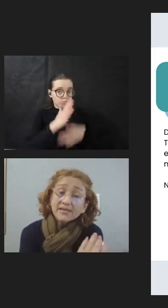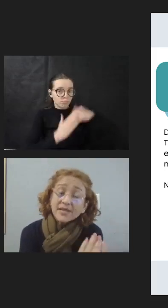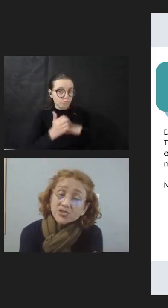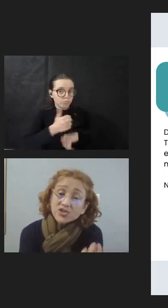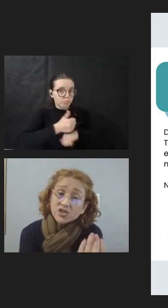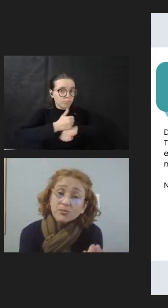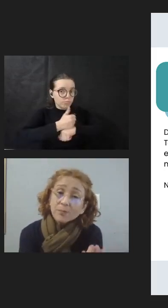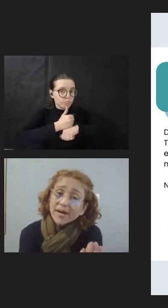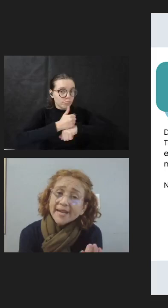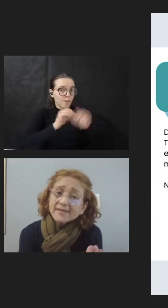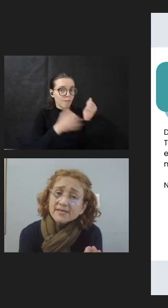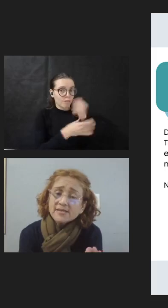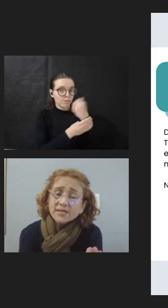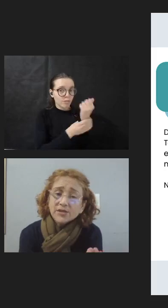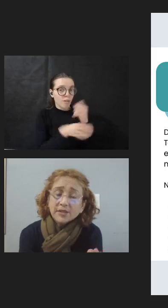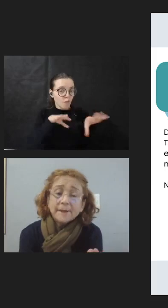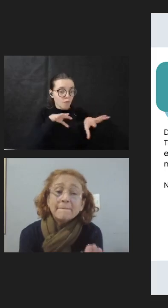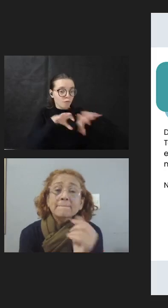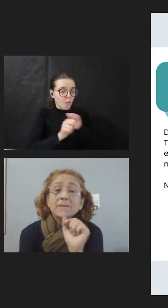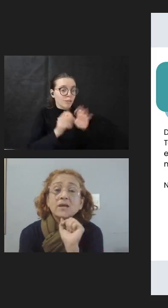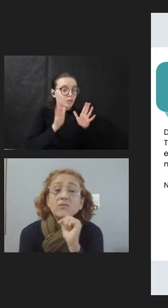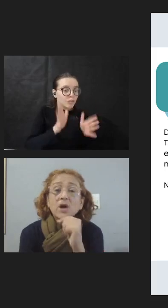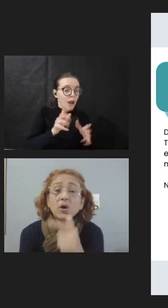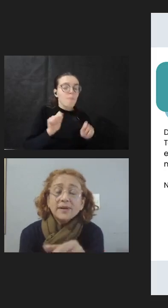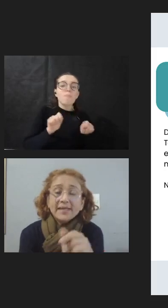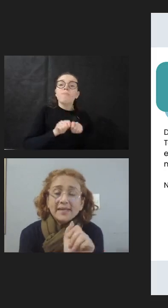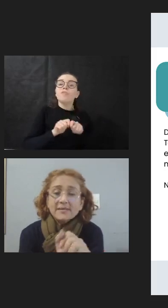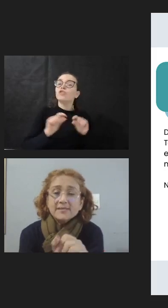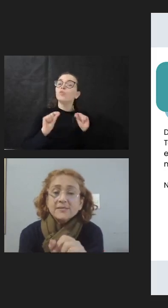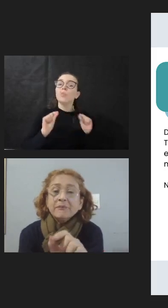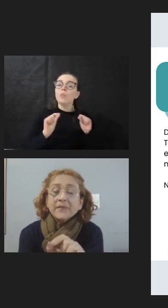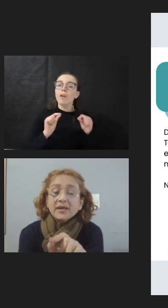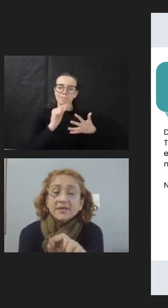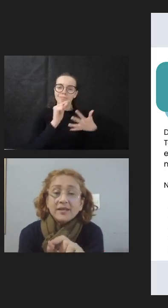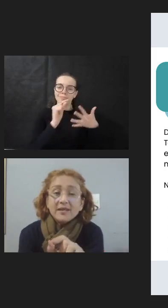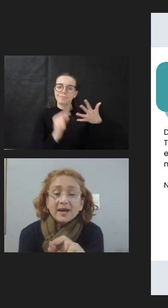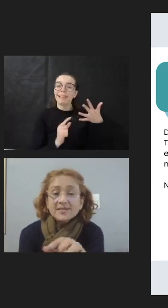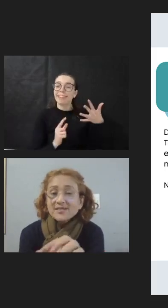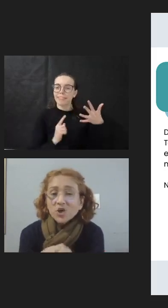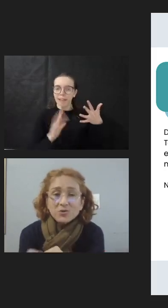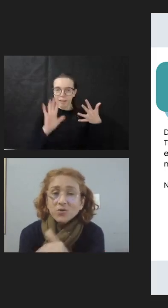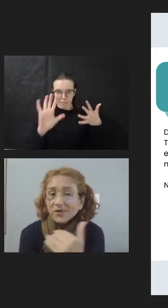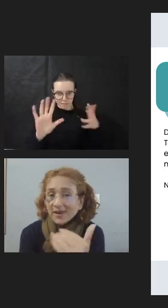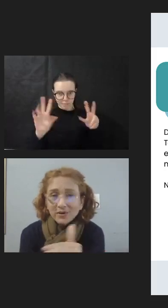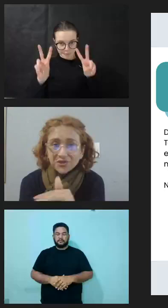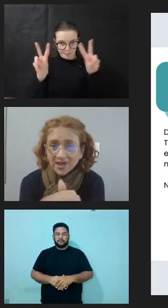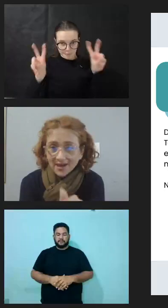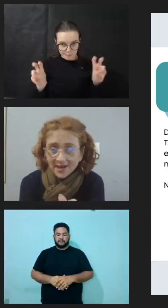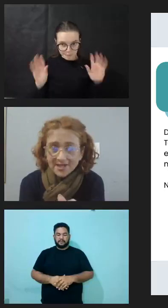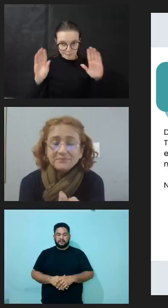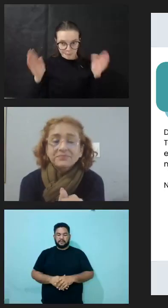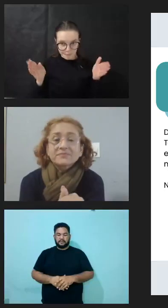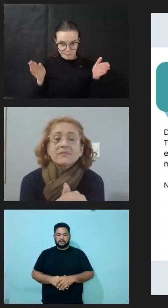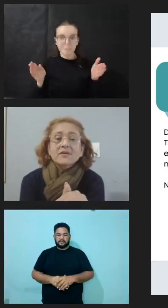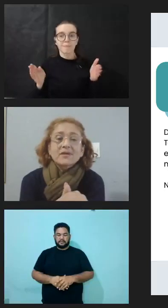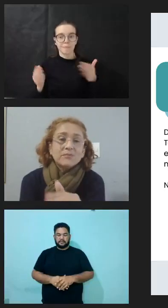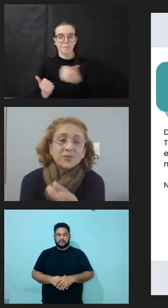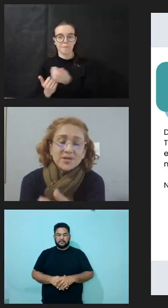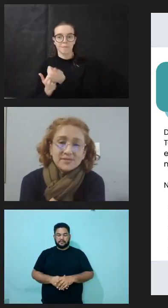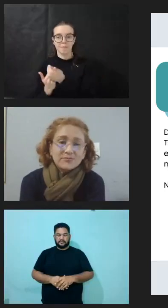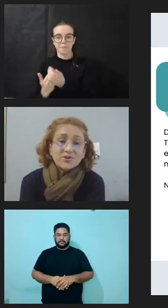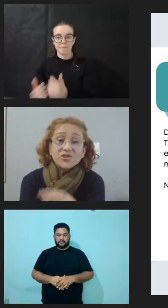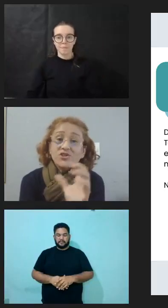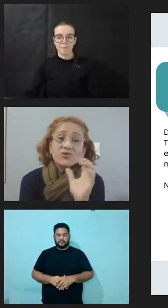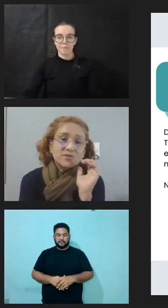aqui é interessante a gente, um parêntesezinho, né? Qual o parêntese? Que, assim como em qualquer outra área,